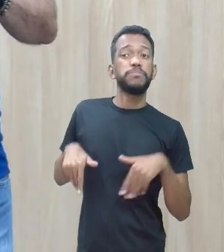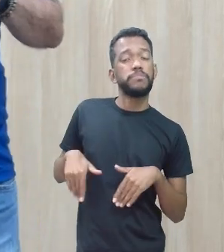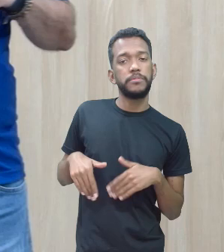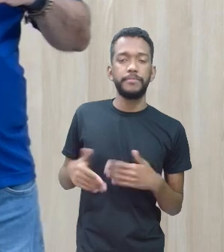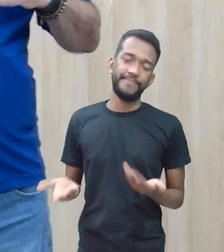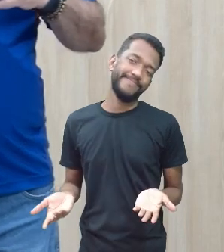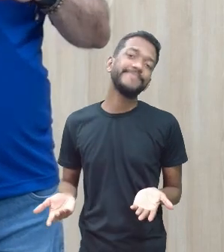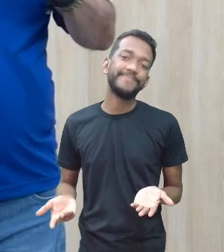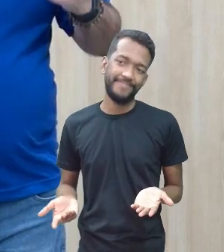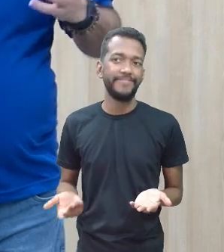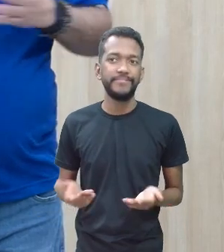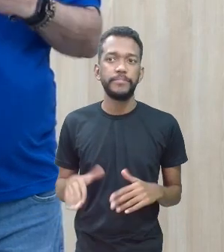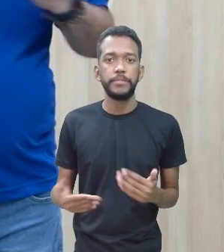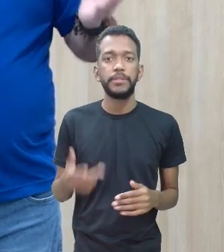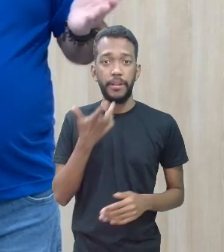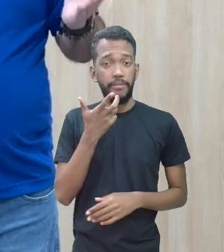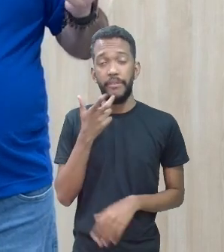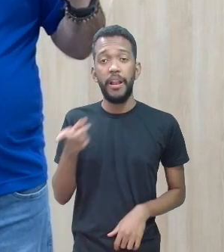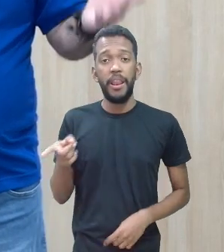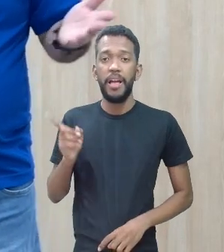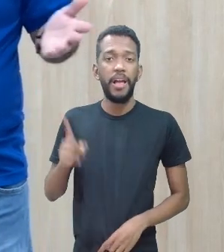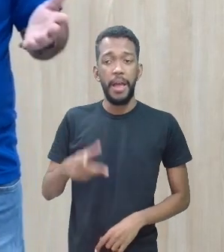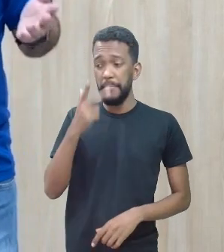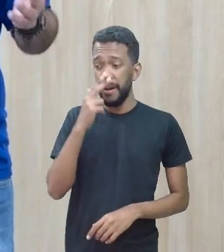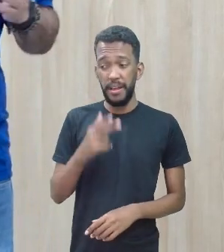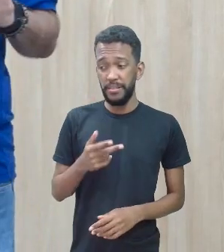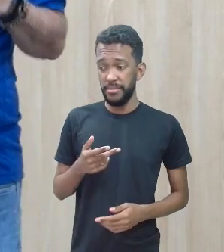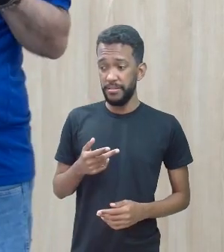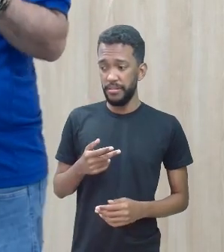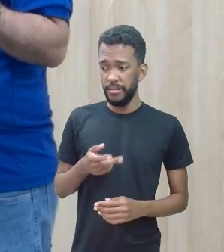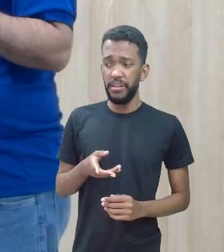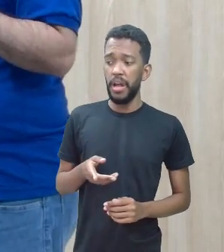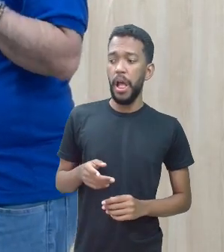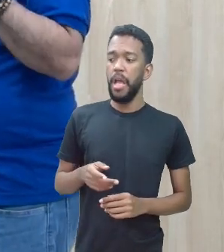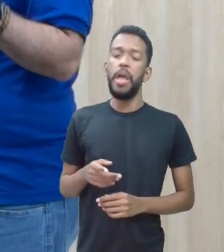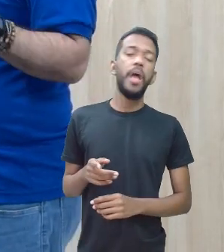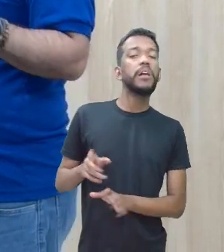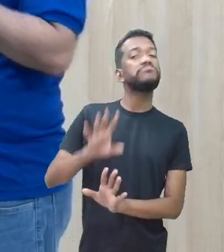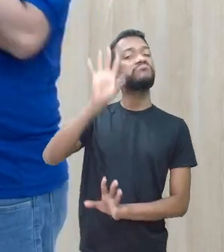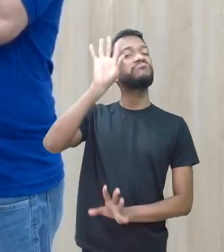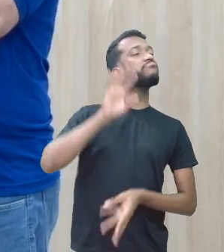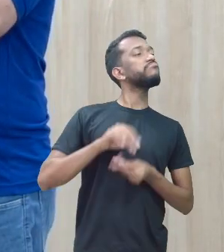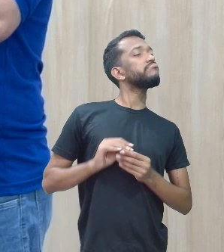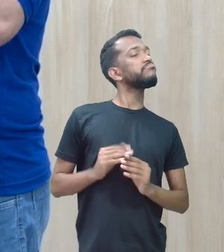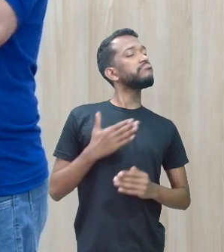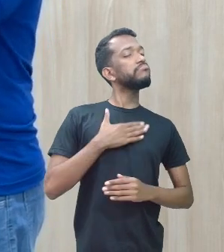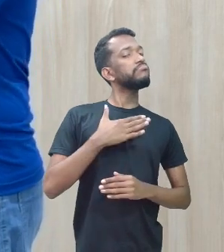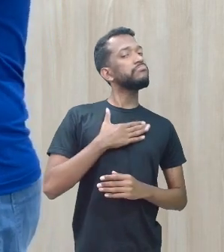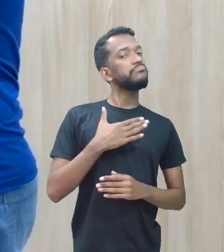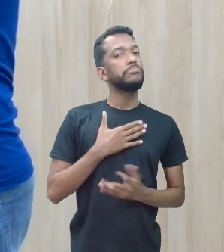é uma fala totalmente preconceituosa, né? Então,